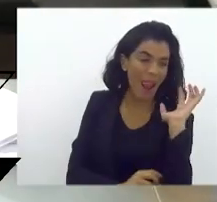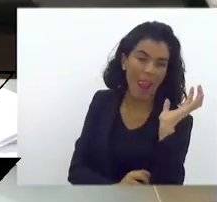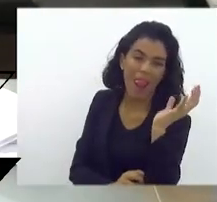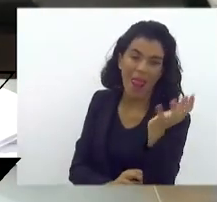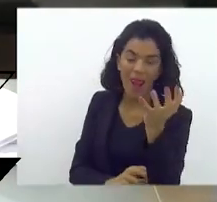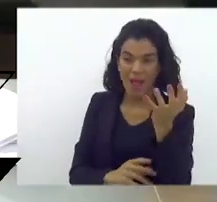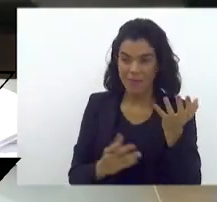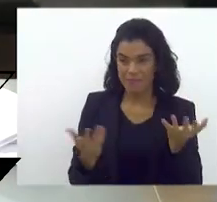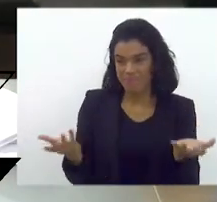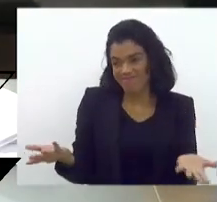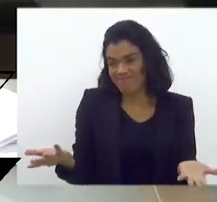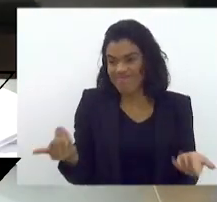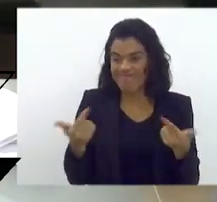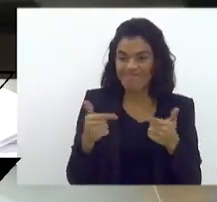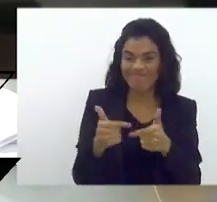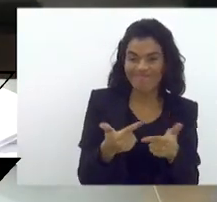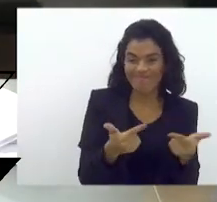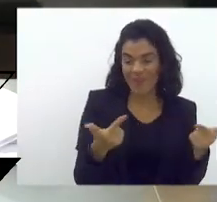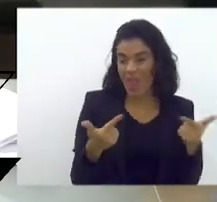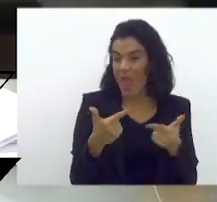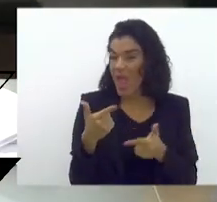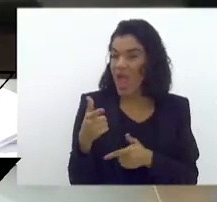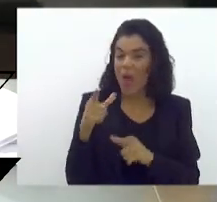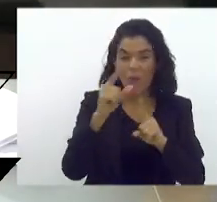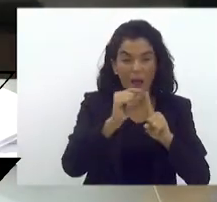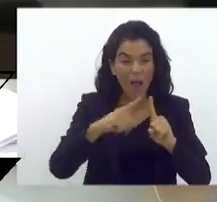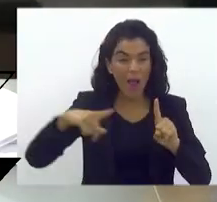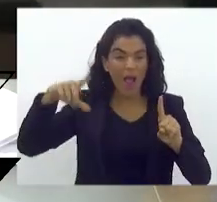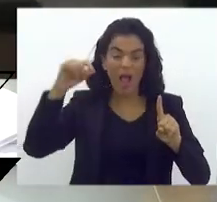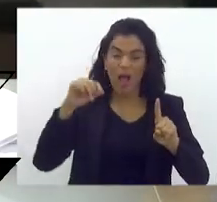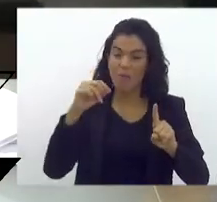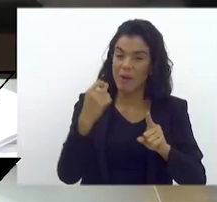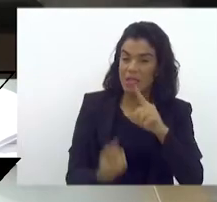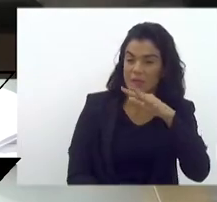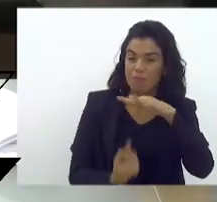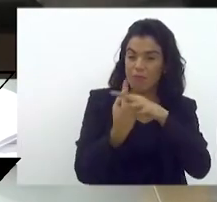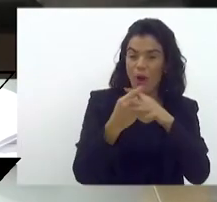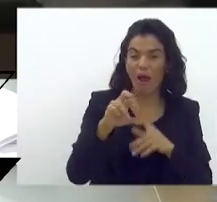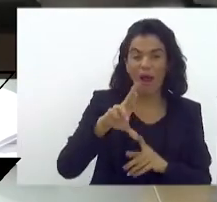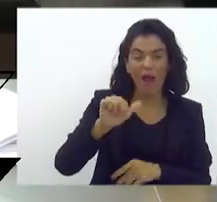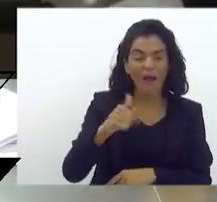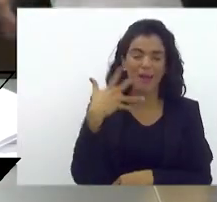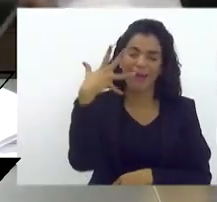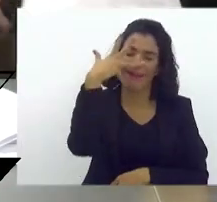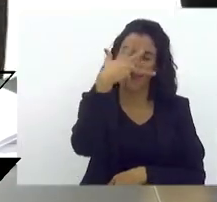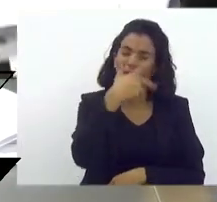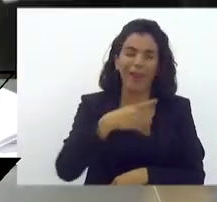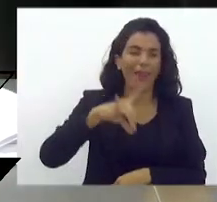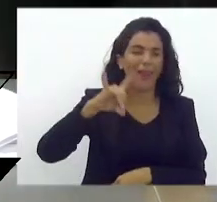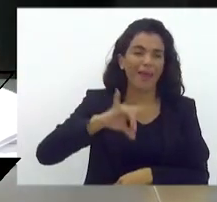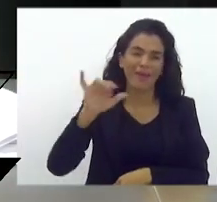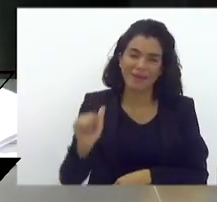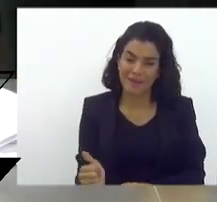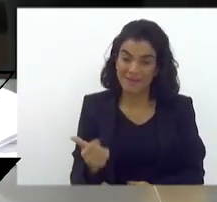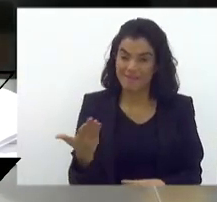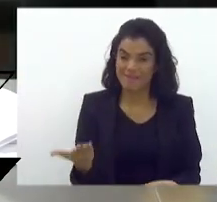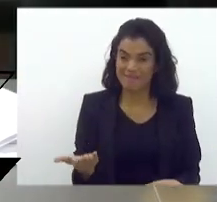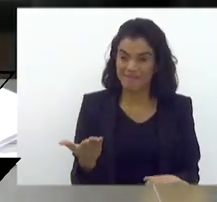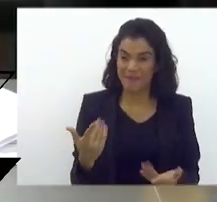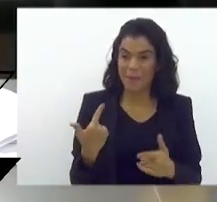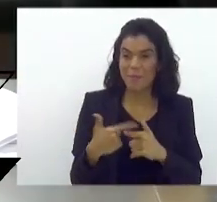para isso, porque é uma planta exógena e uma planta linda, linda. É,